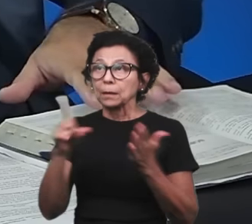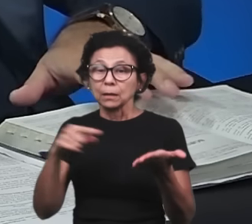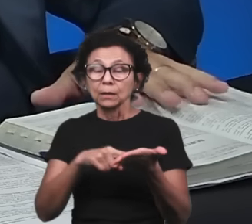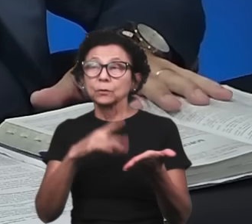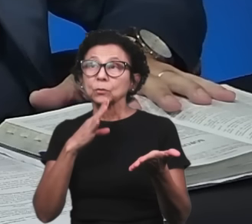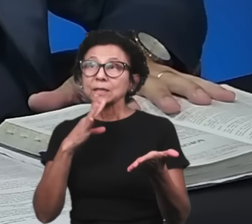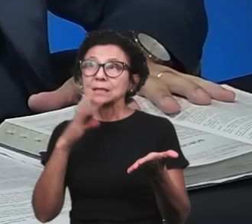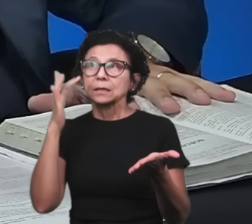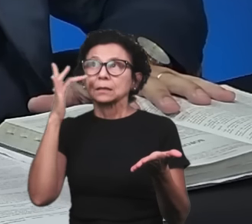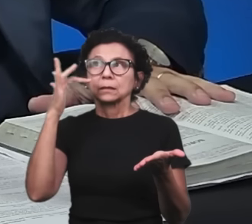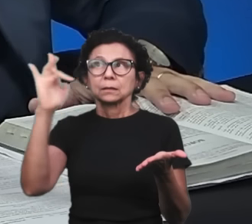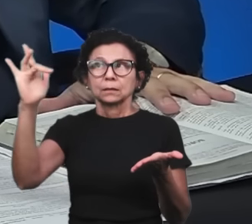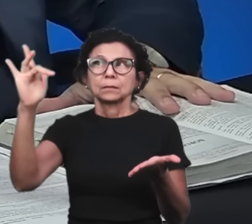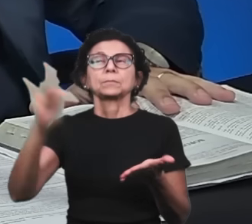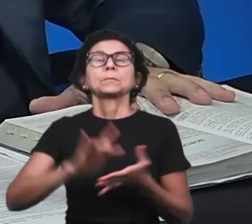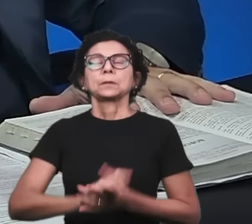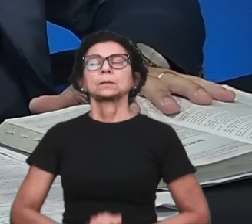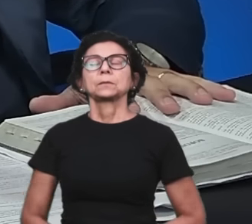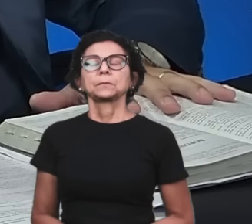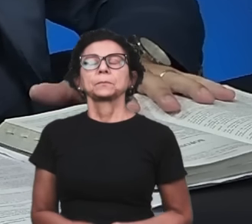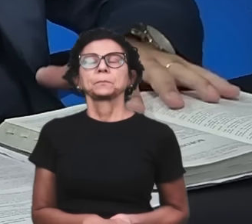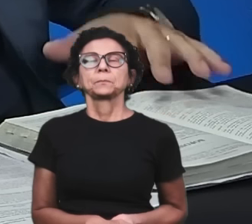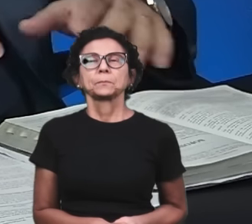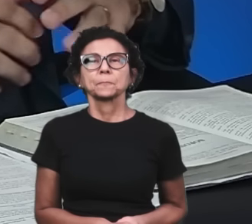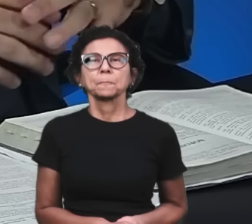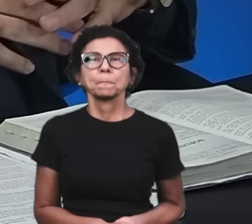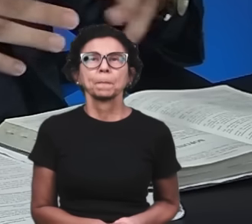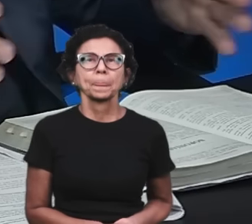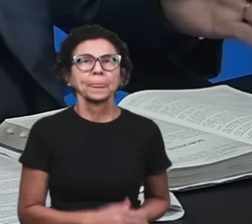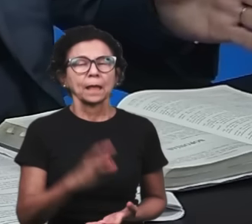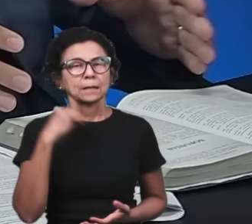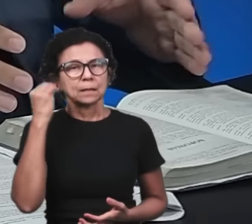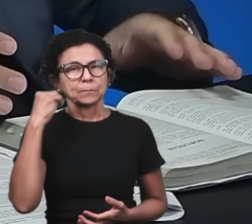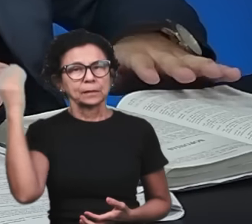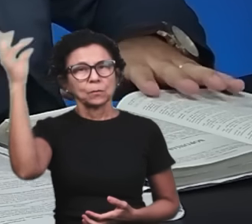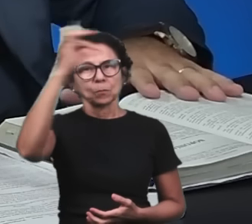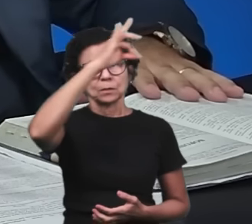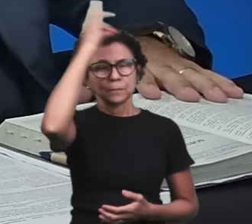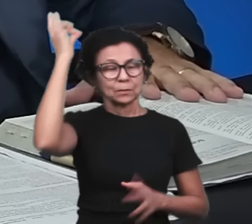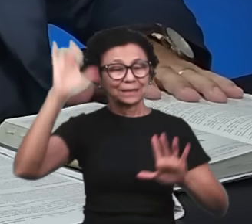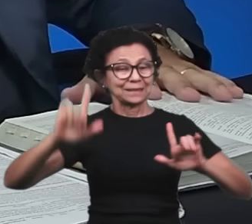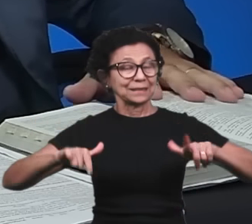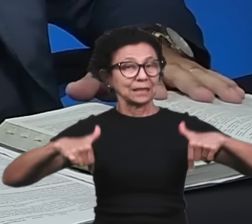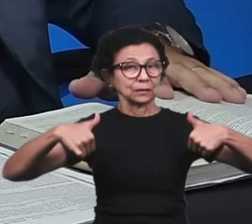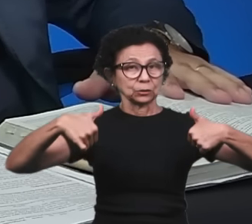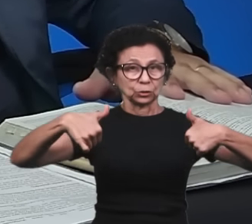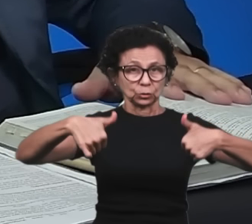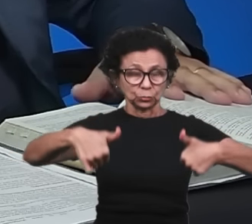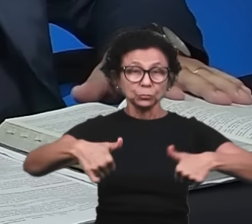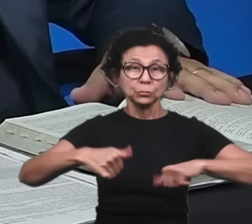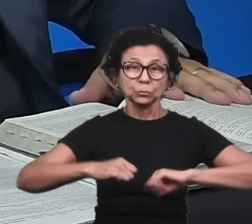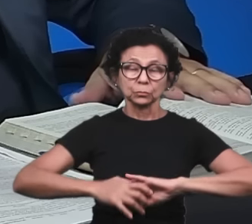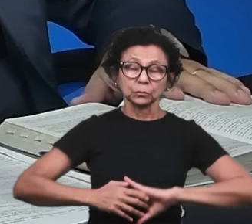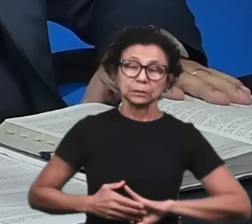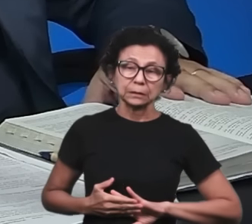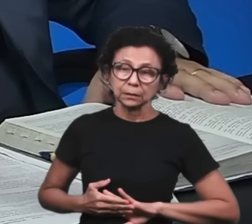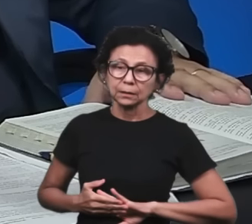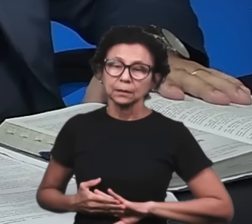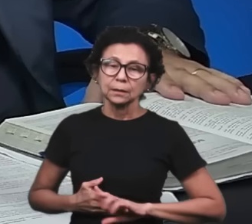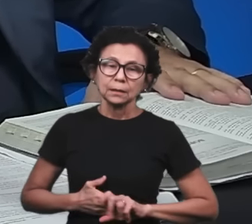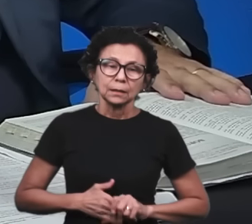sobre a operação do Espírito Santo. E nesse contexto difícil que o pastor Lúcio trouxe,